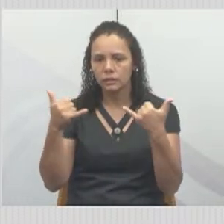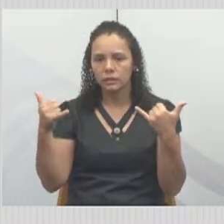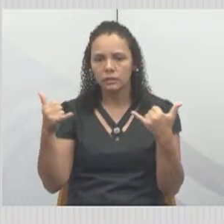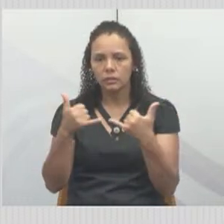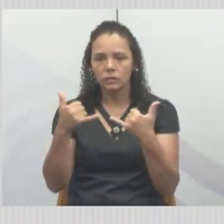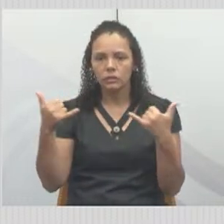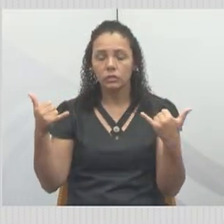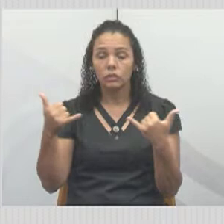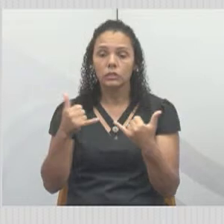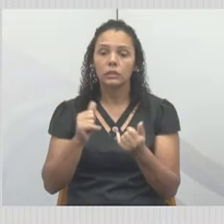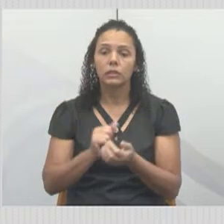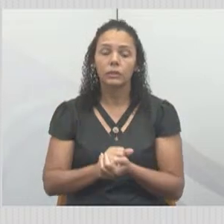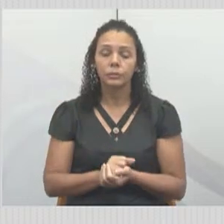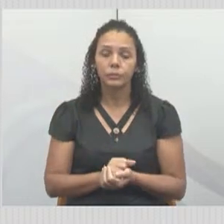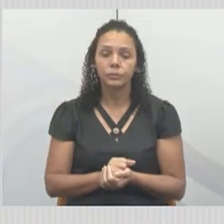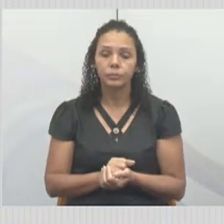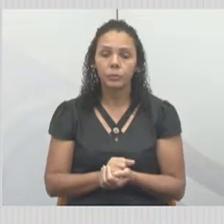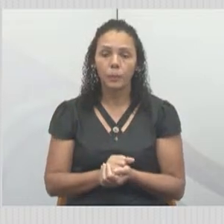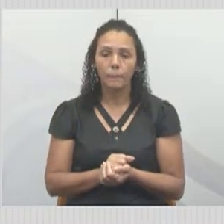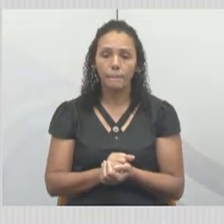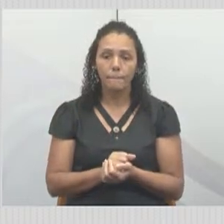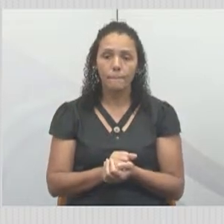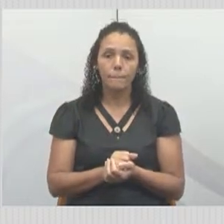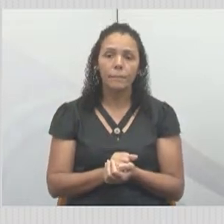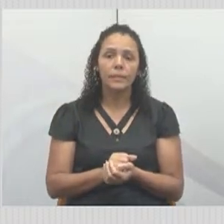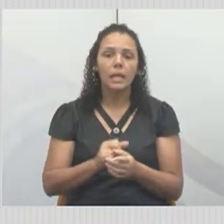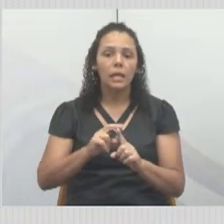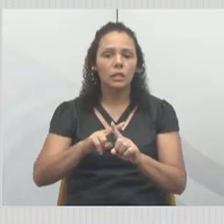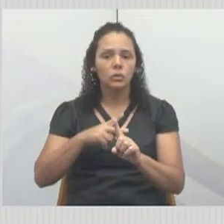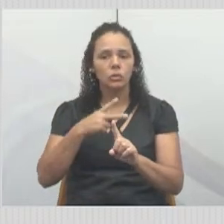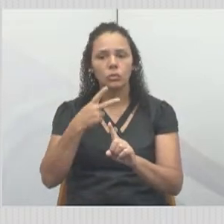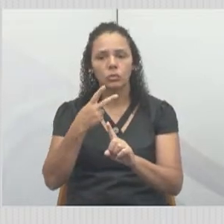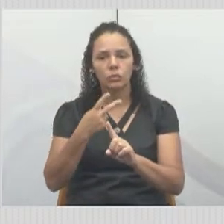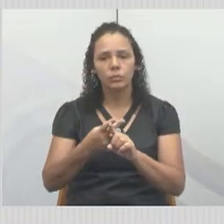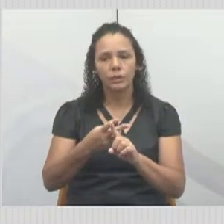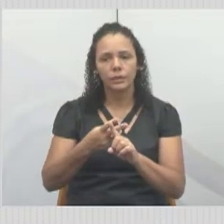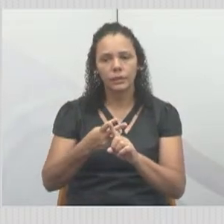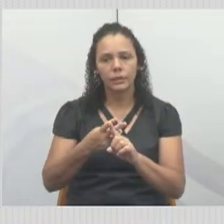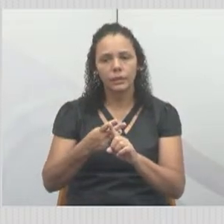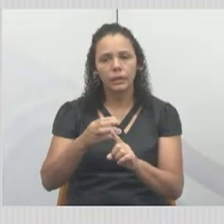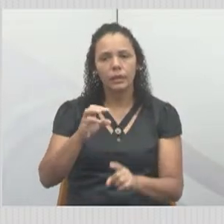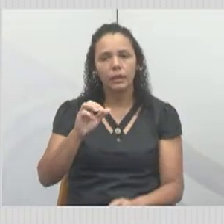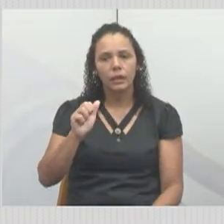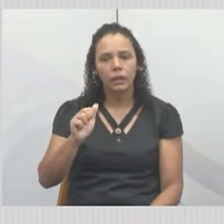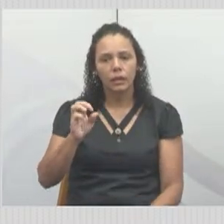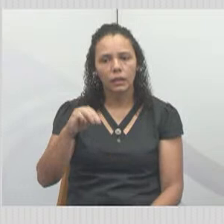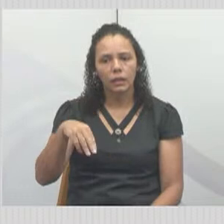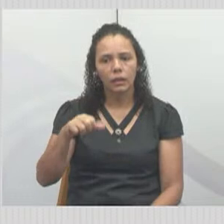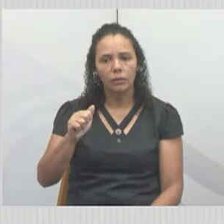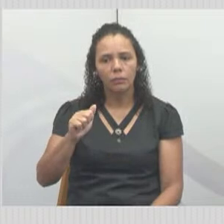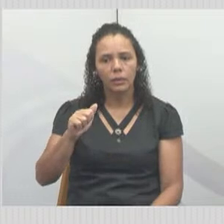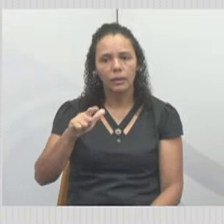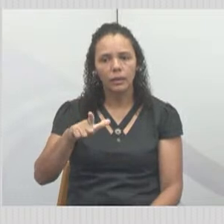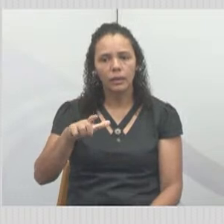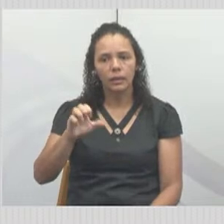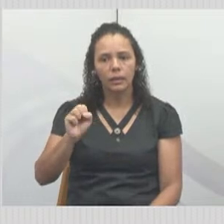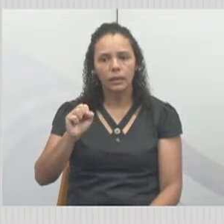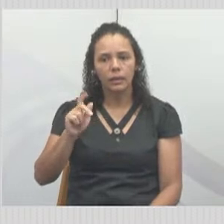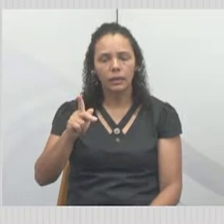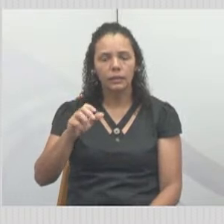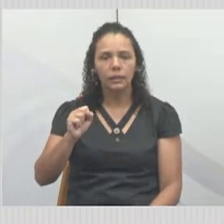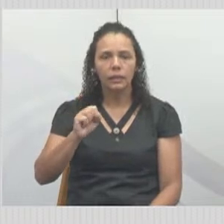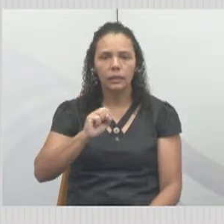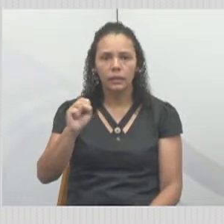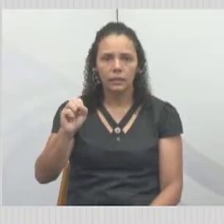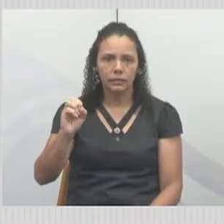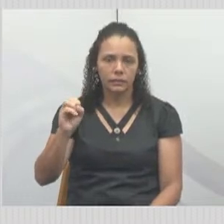nos prédios públicos, duplicação da Malaquiaça, que já é o projeto executivo, que a gente espera já licitar no próximo ano. E áreas